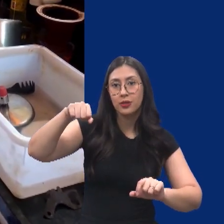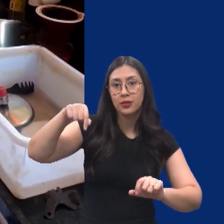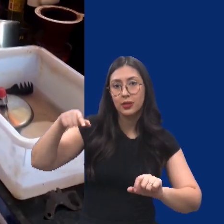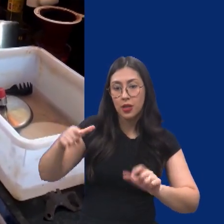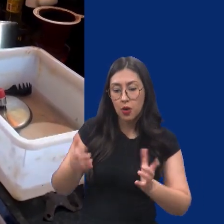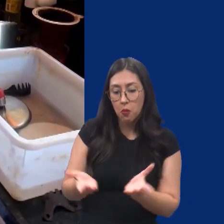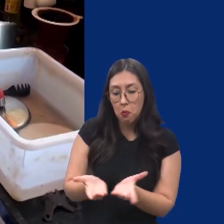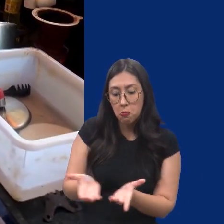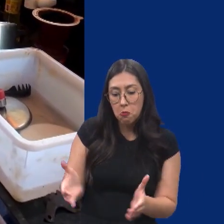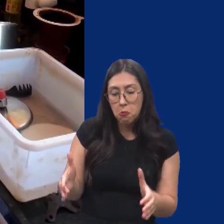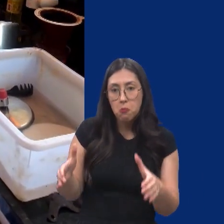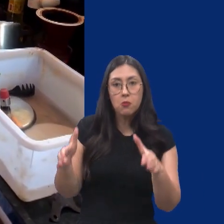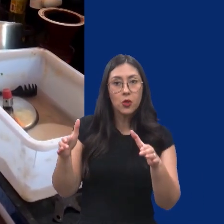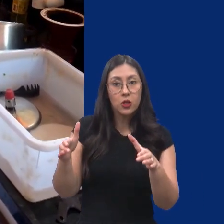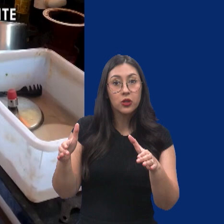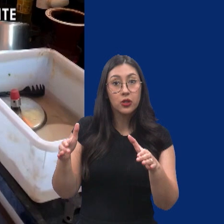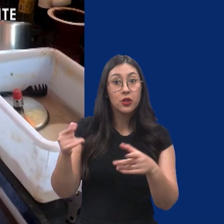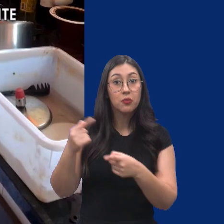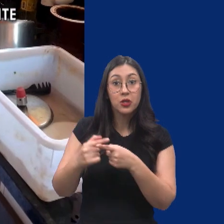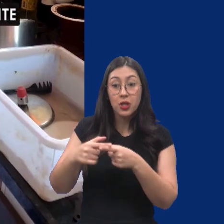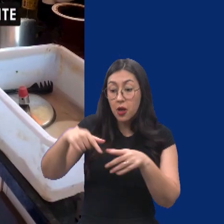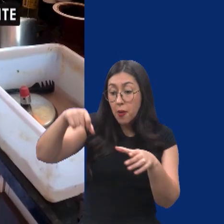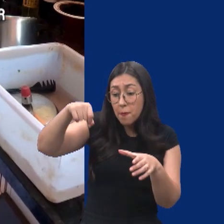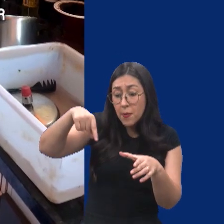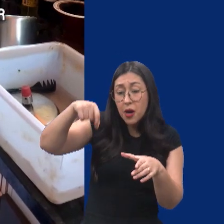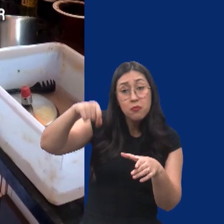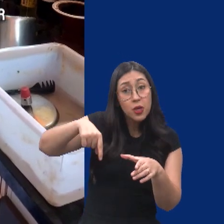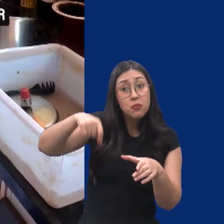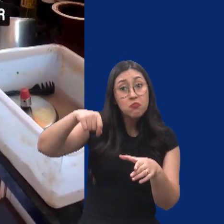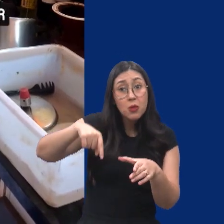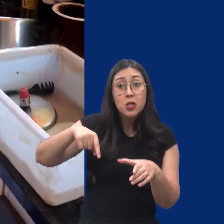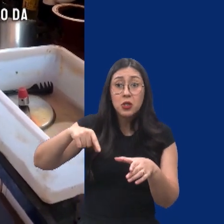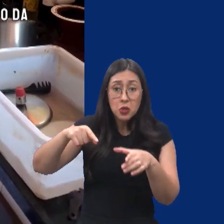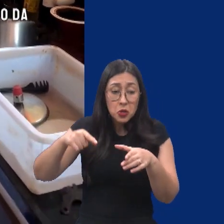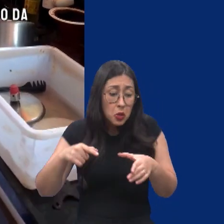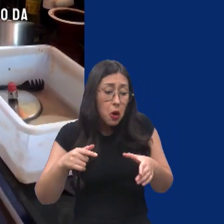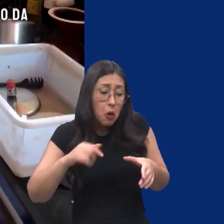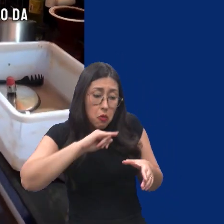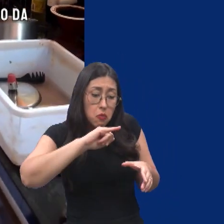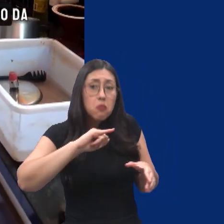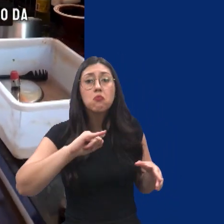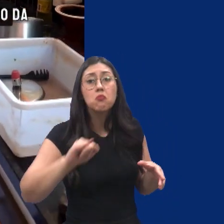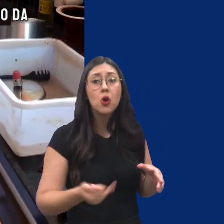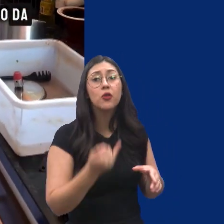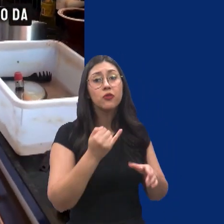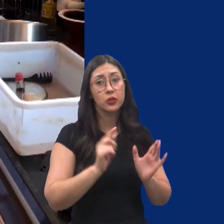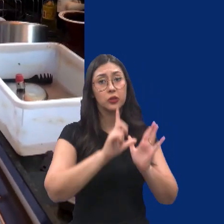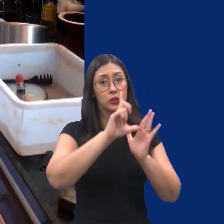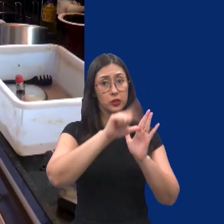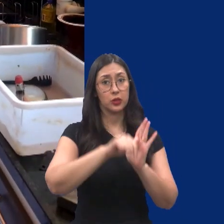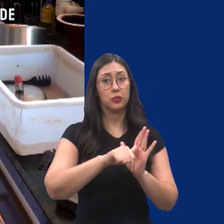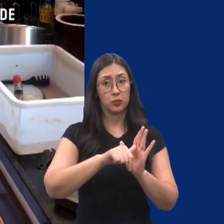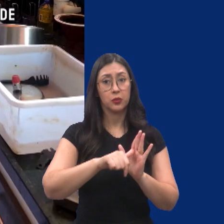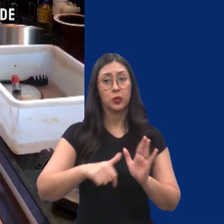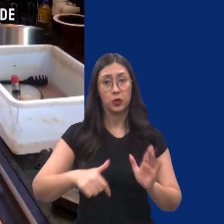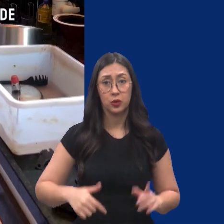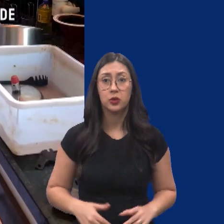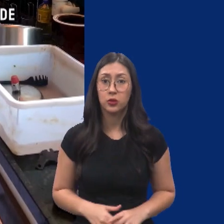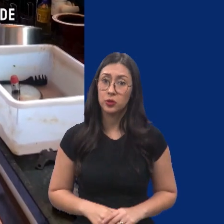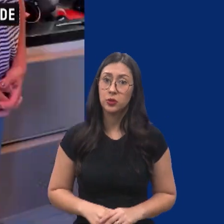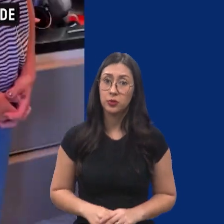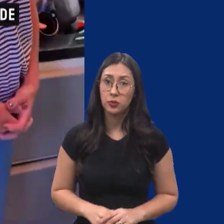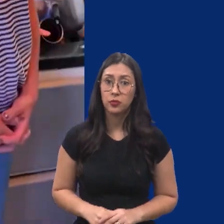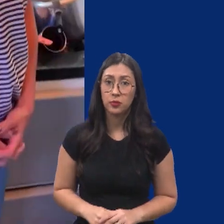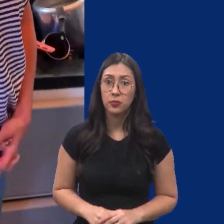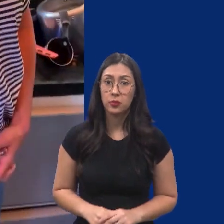porque até o que cai de pouquinho a gente guarda para poder estar lavando o restinho da minha